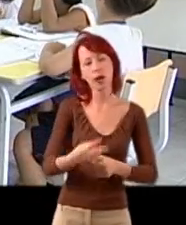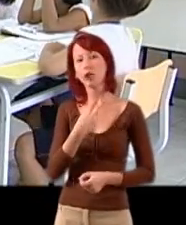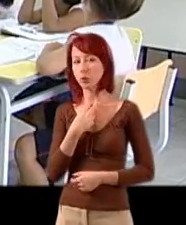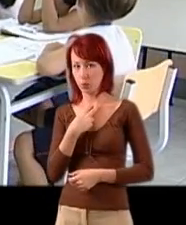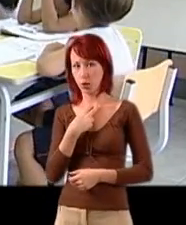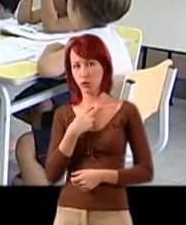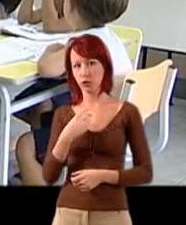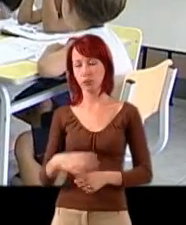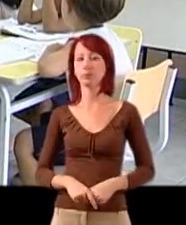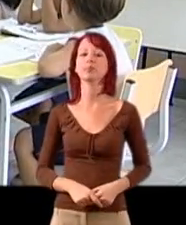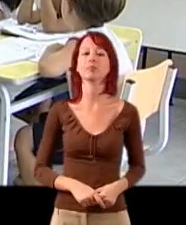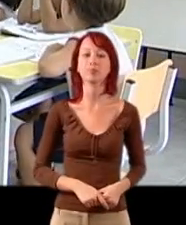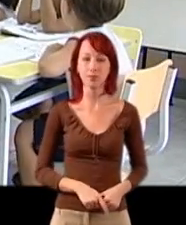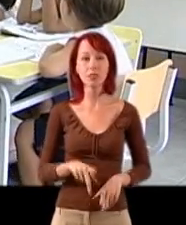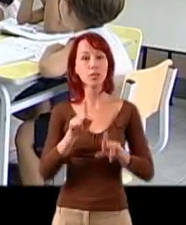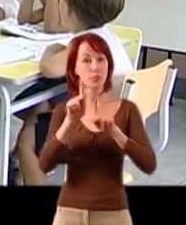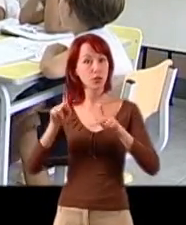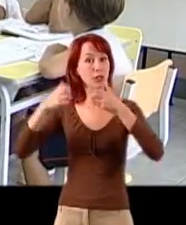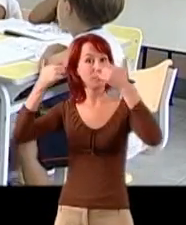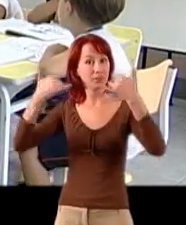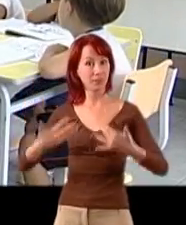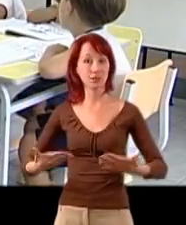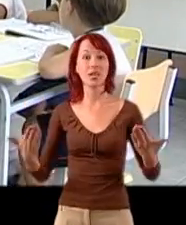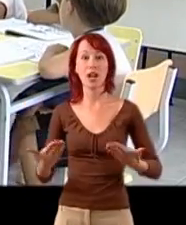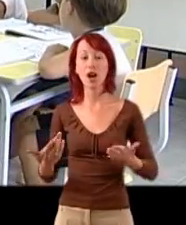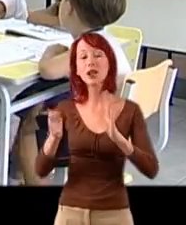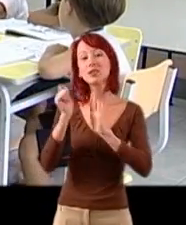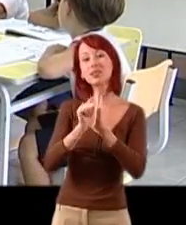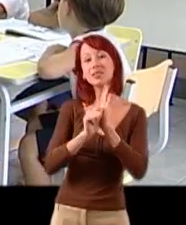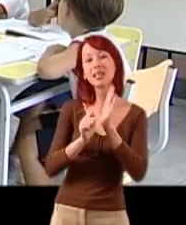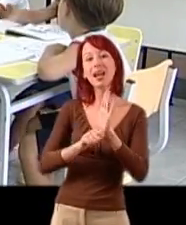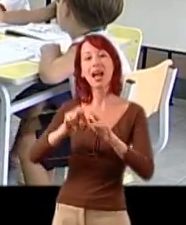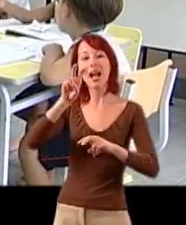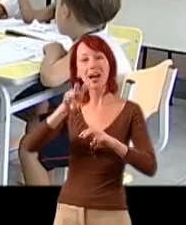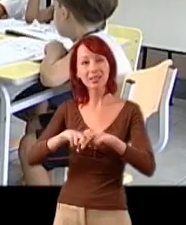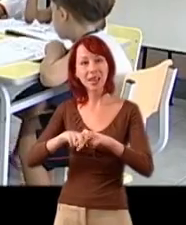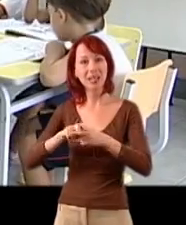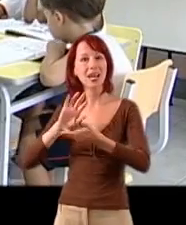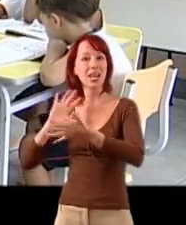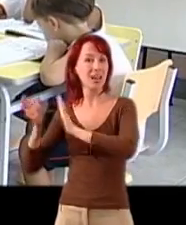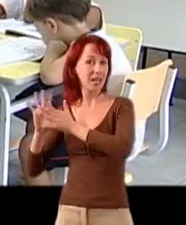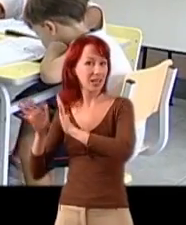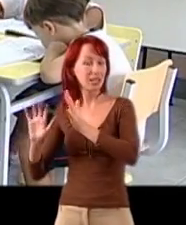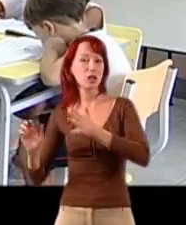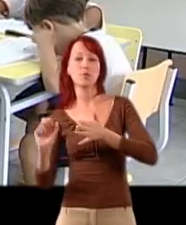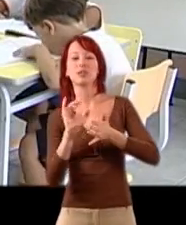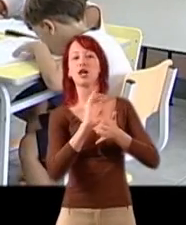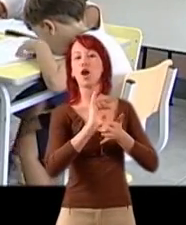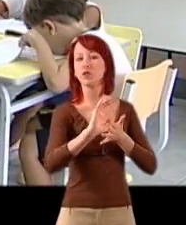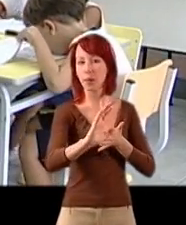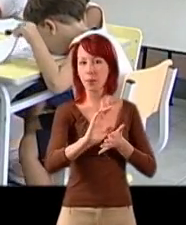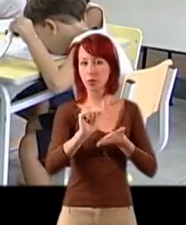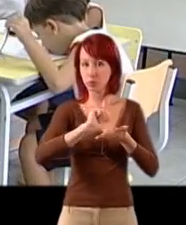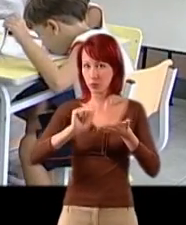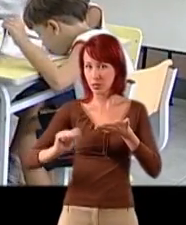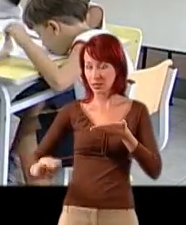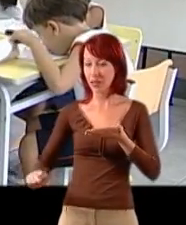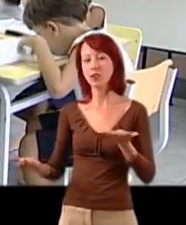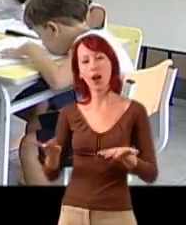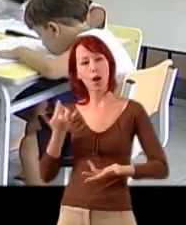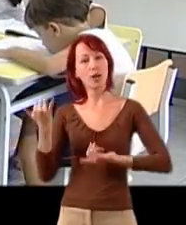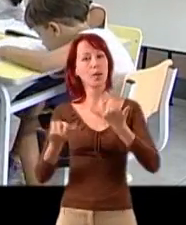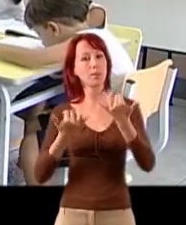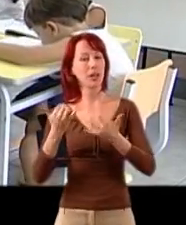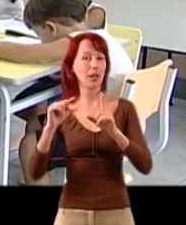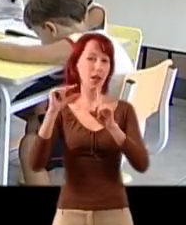vamos escrever a palavra o quê? Cadeira. Está escrita em Libras e escrito no alfabeto. Então nós vamos brincar agora